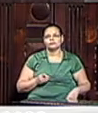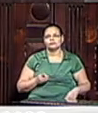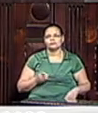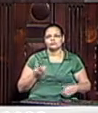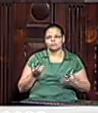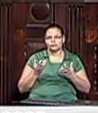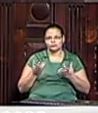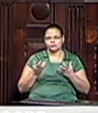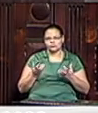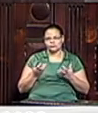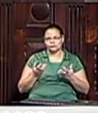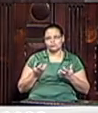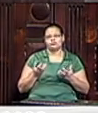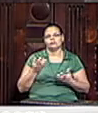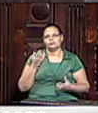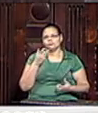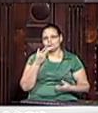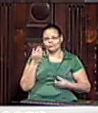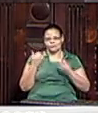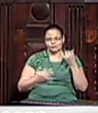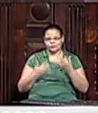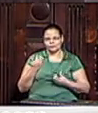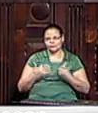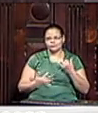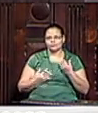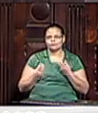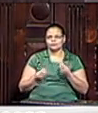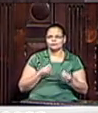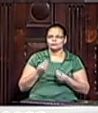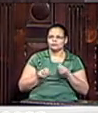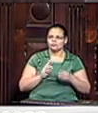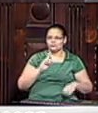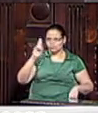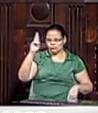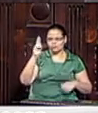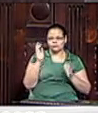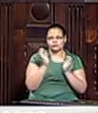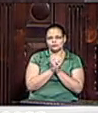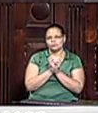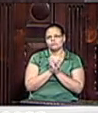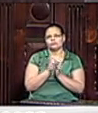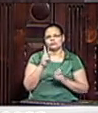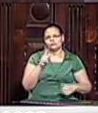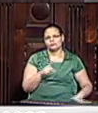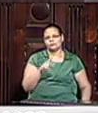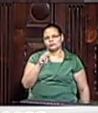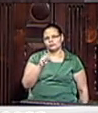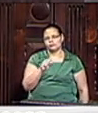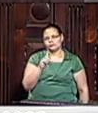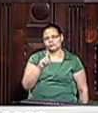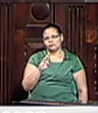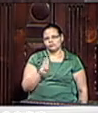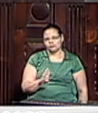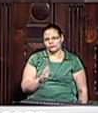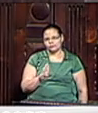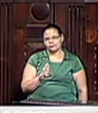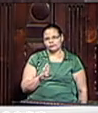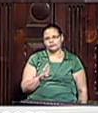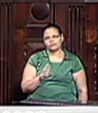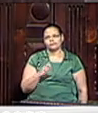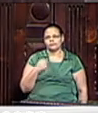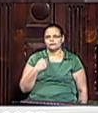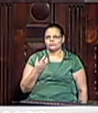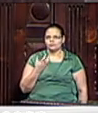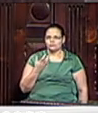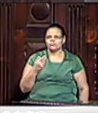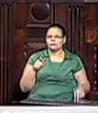queria me pronunciar como líder da bancada do PSDB e